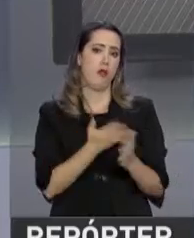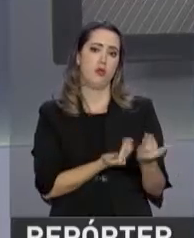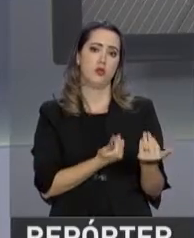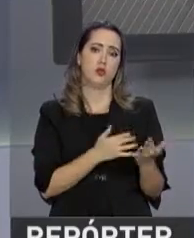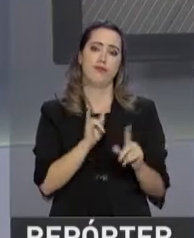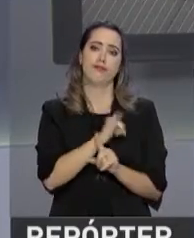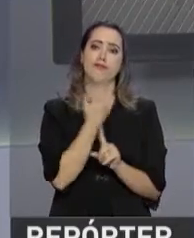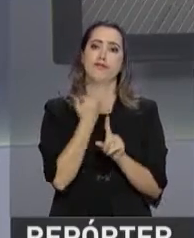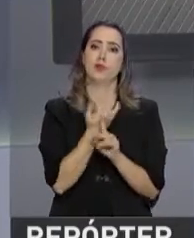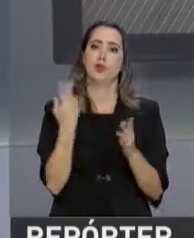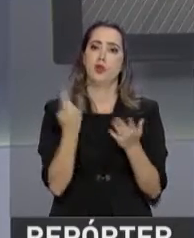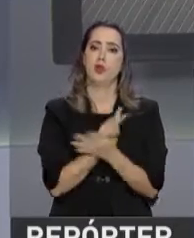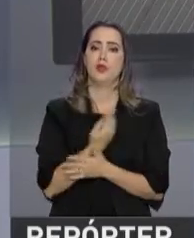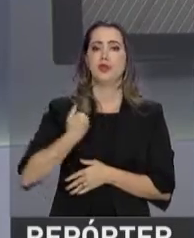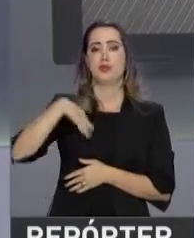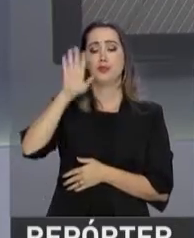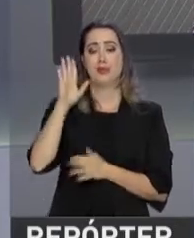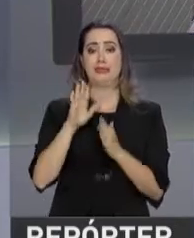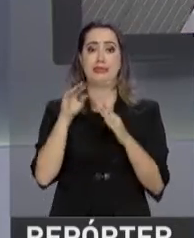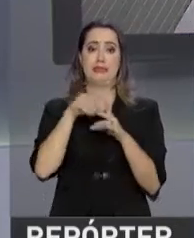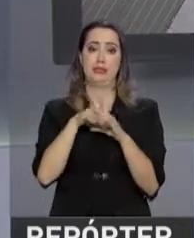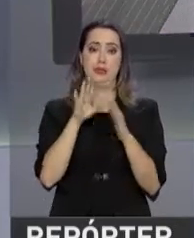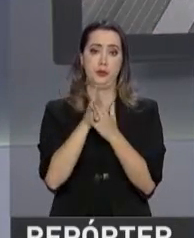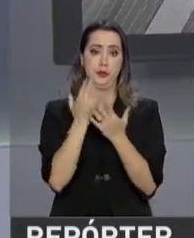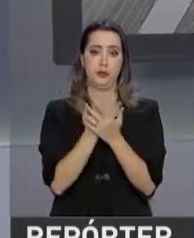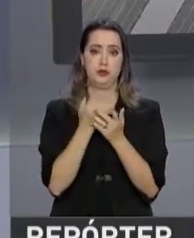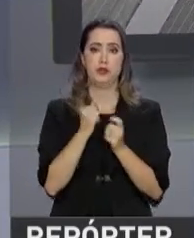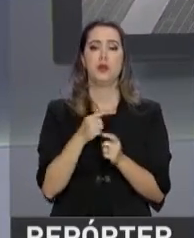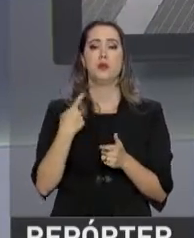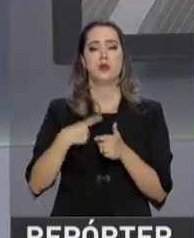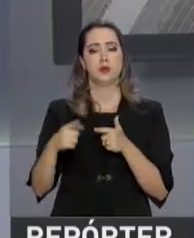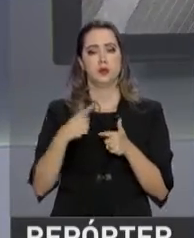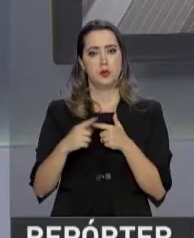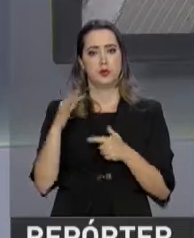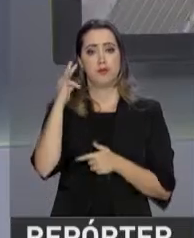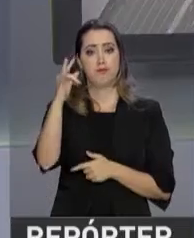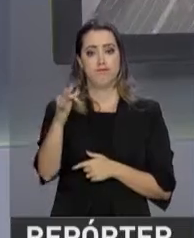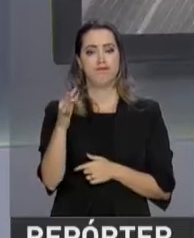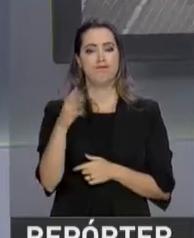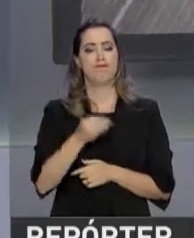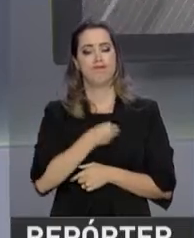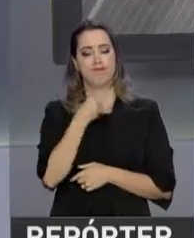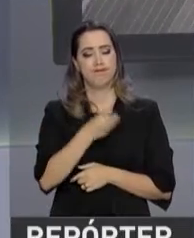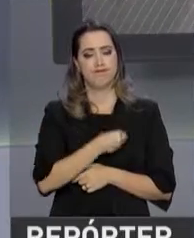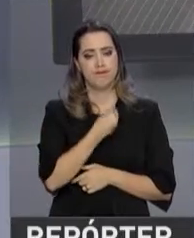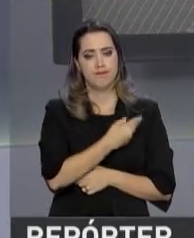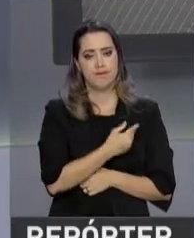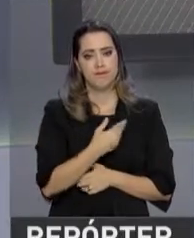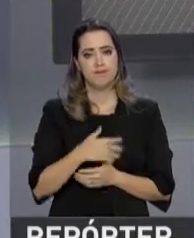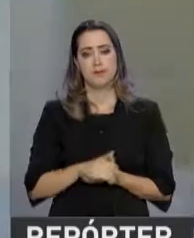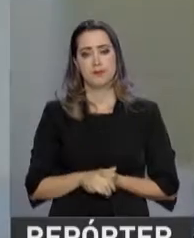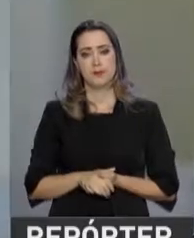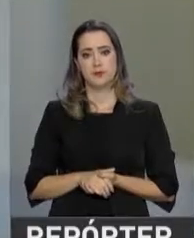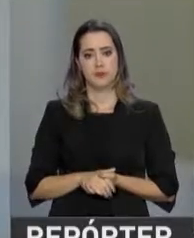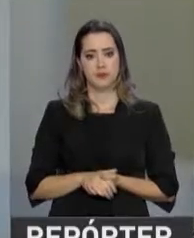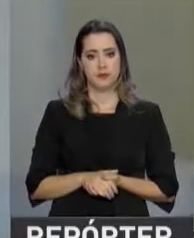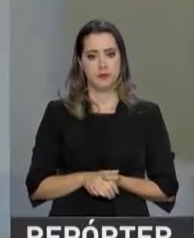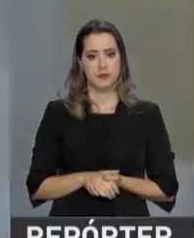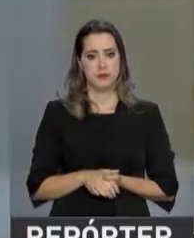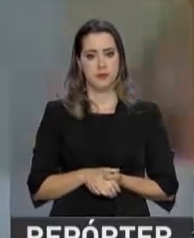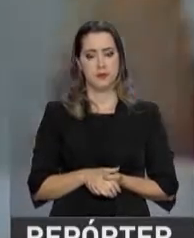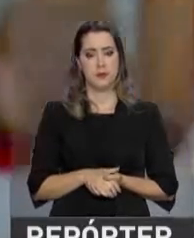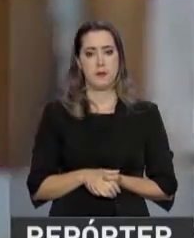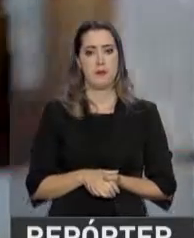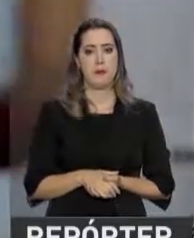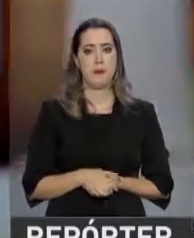e pode causar conseqüências graves durante toda a vida a comerciante thaís frazão de